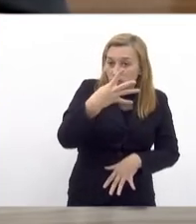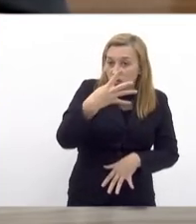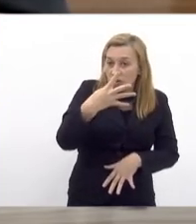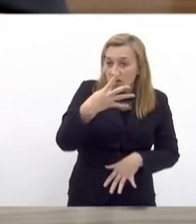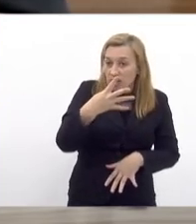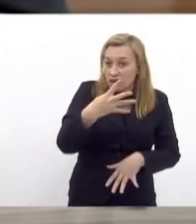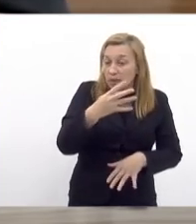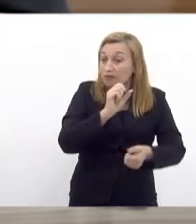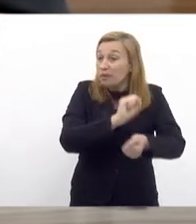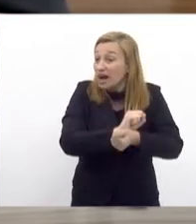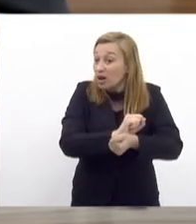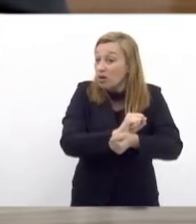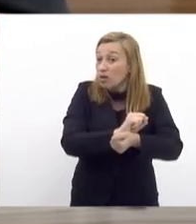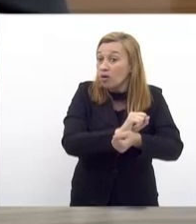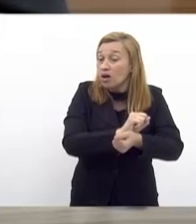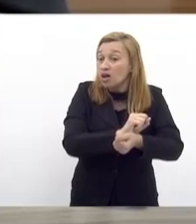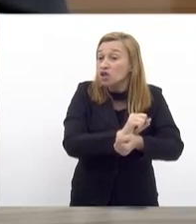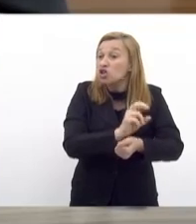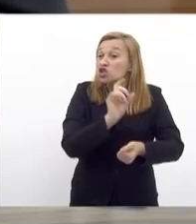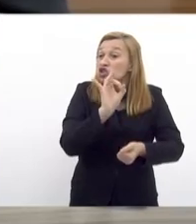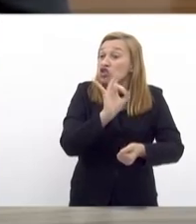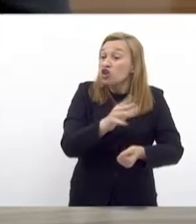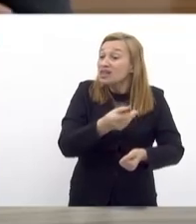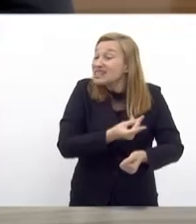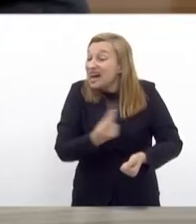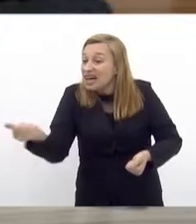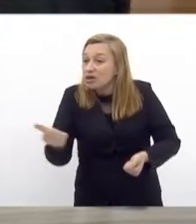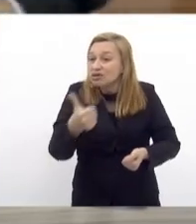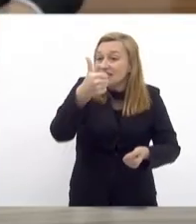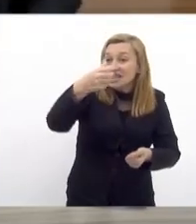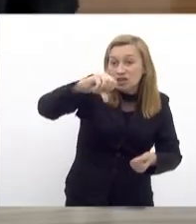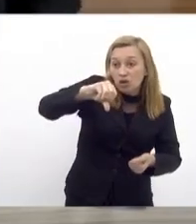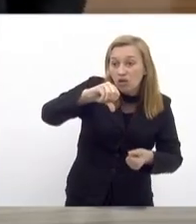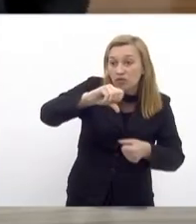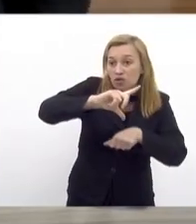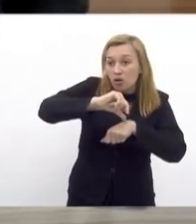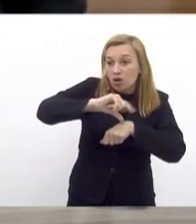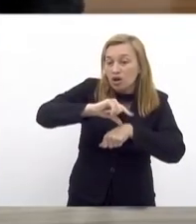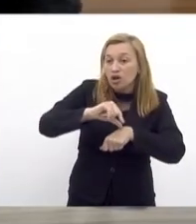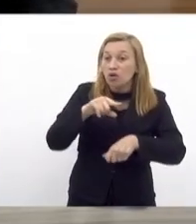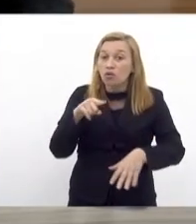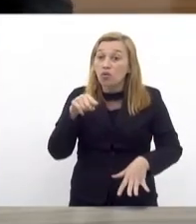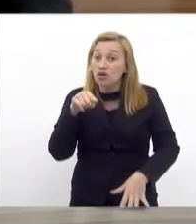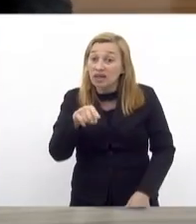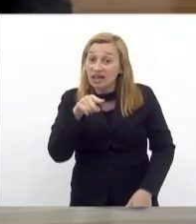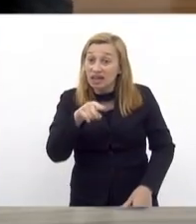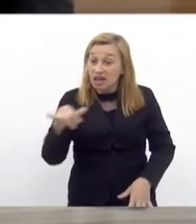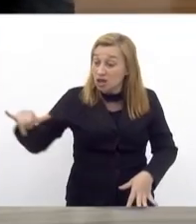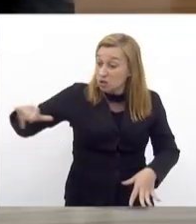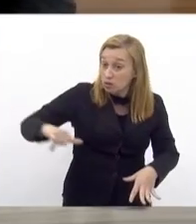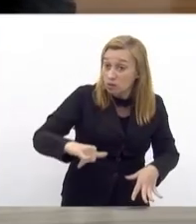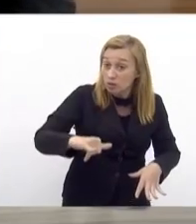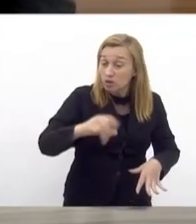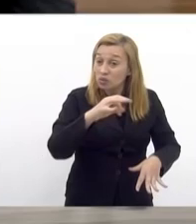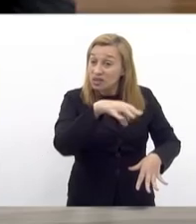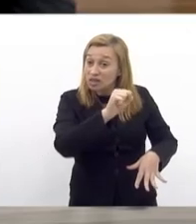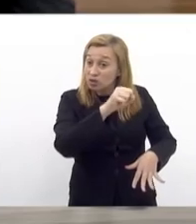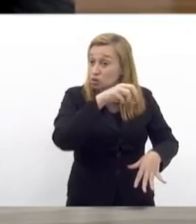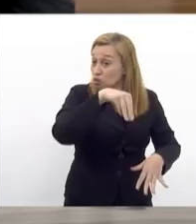minutos da Azul. Quando, em São Paulo, quando tocou aqui na pista do Santos Dumont,